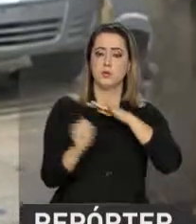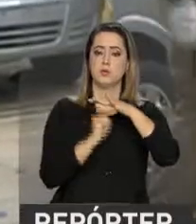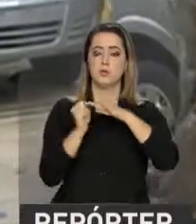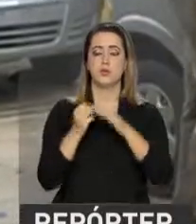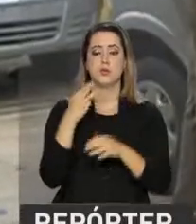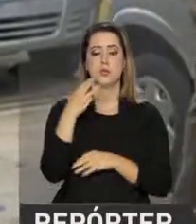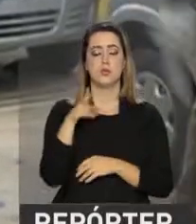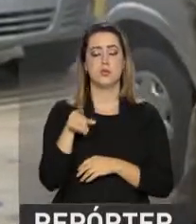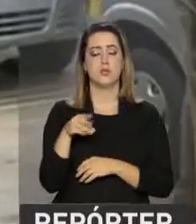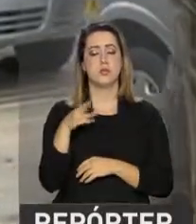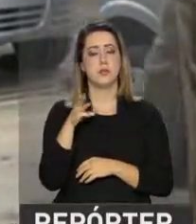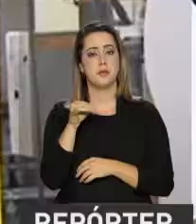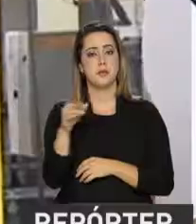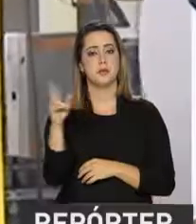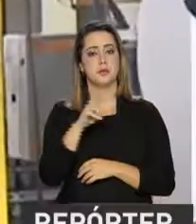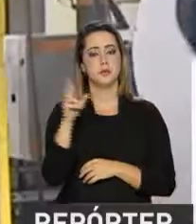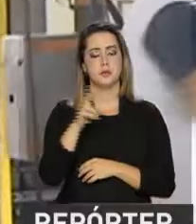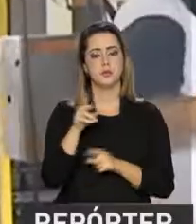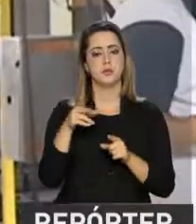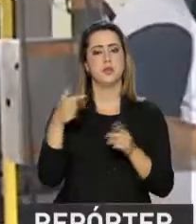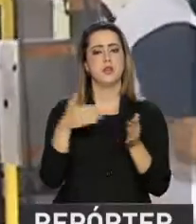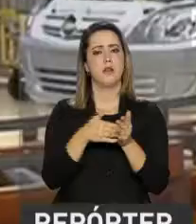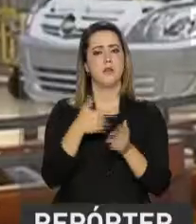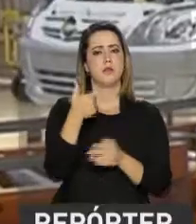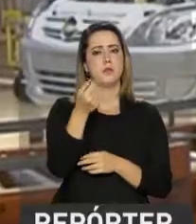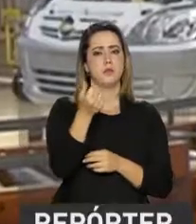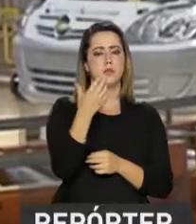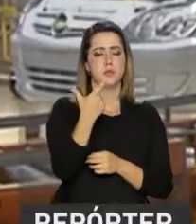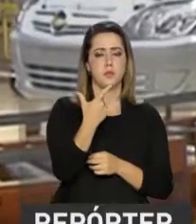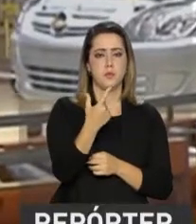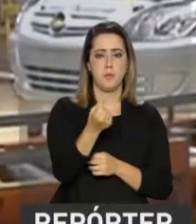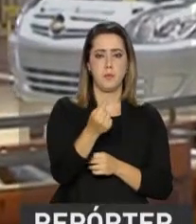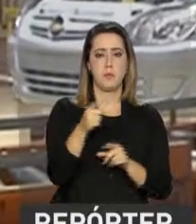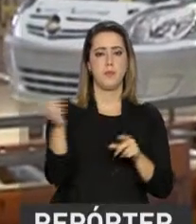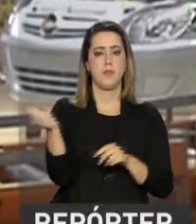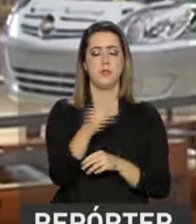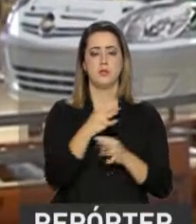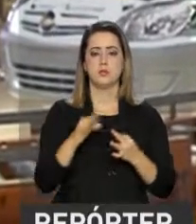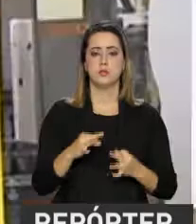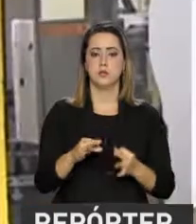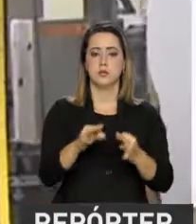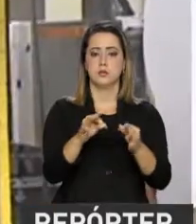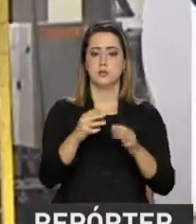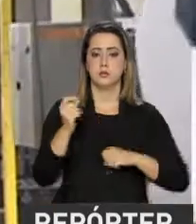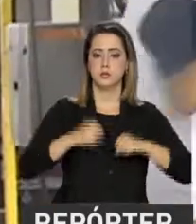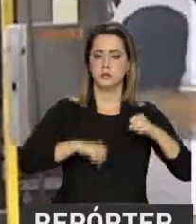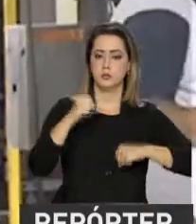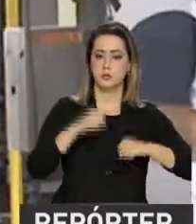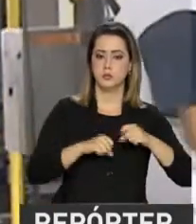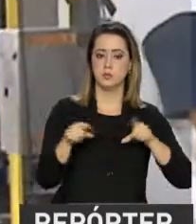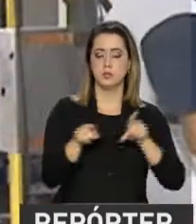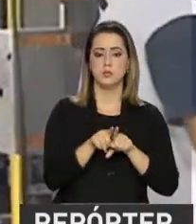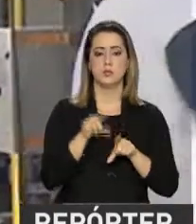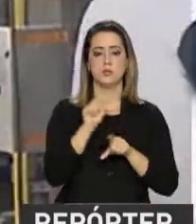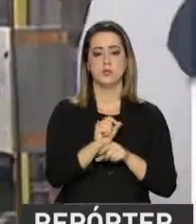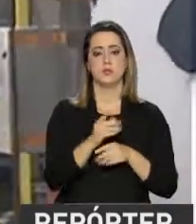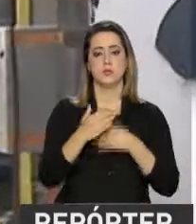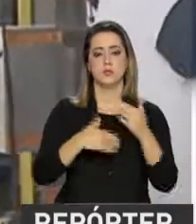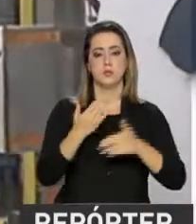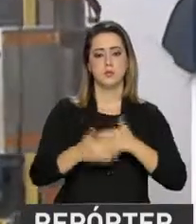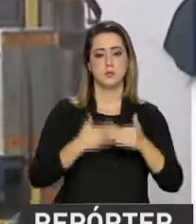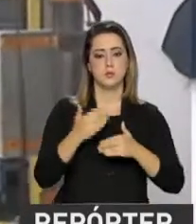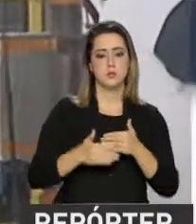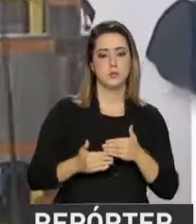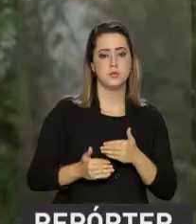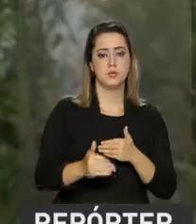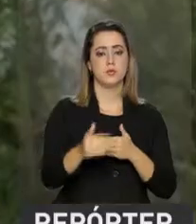nas operações brasileiras até 2020. O dinheiro será gasto na modernização das fábricas, novas tecnologias e no desenvolvimento